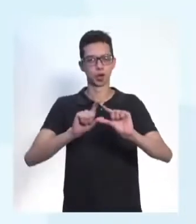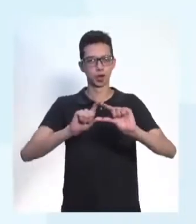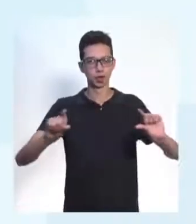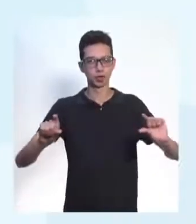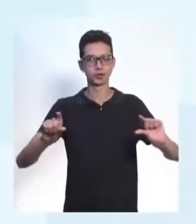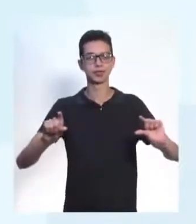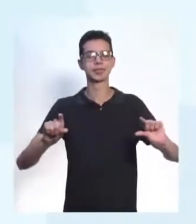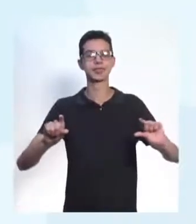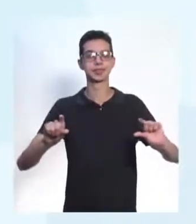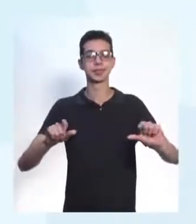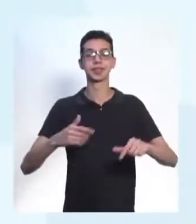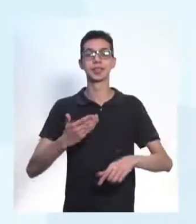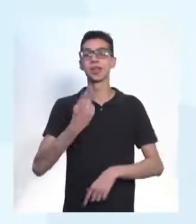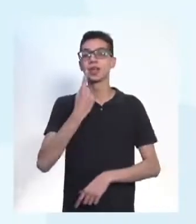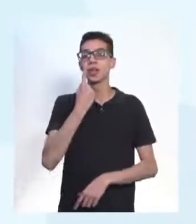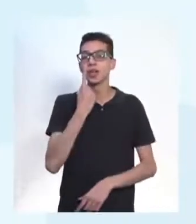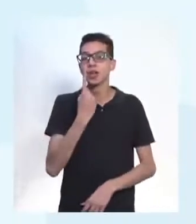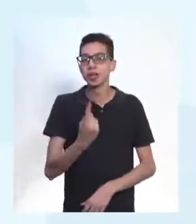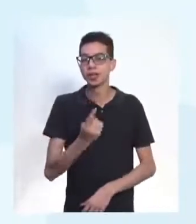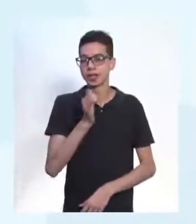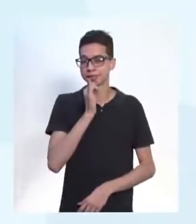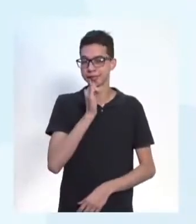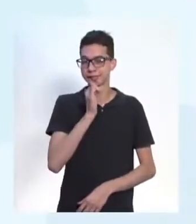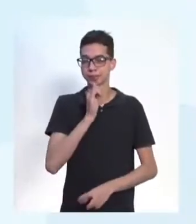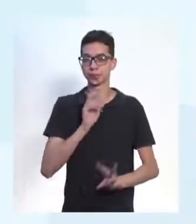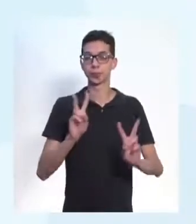olha só, eu tenho sempre uma relação de